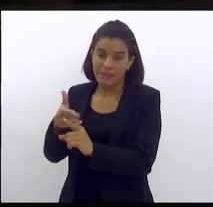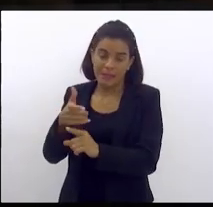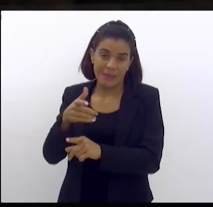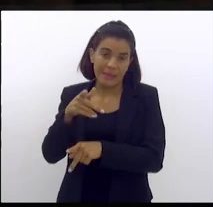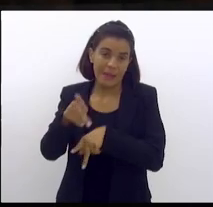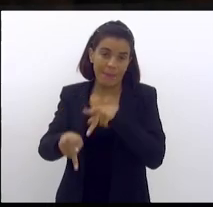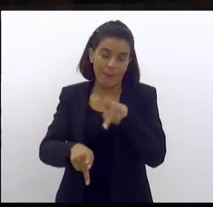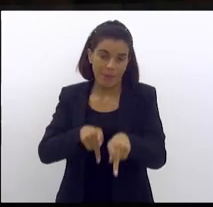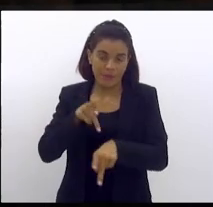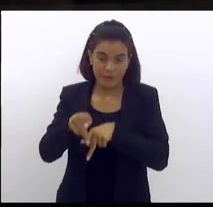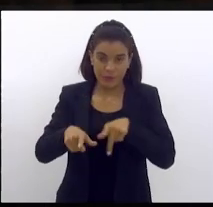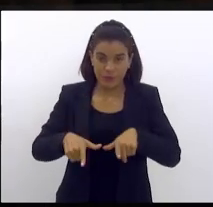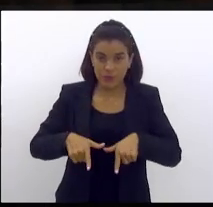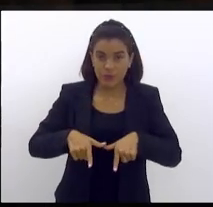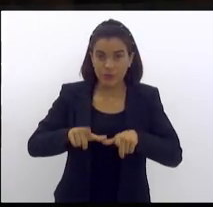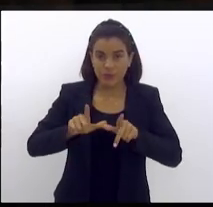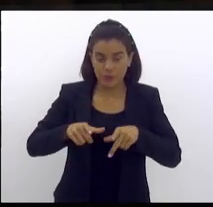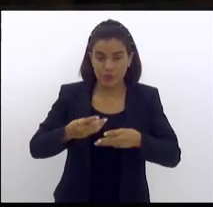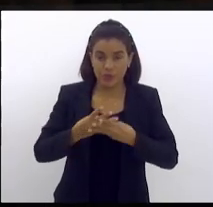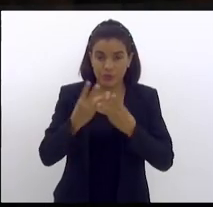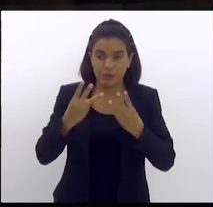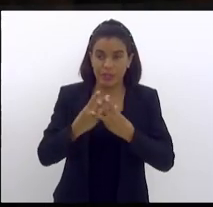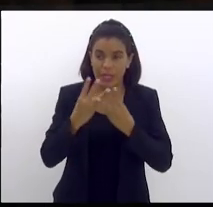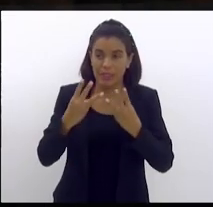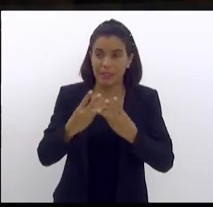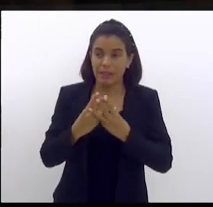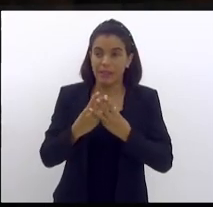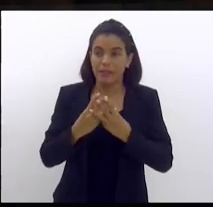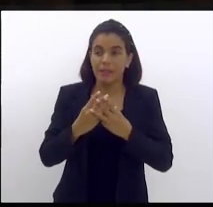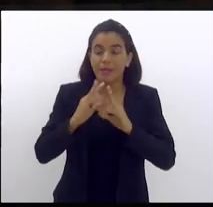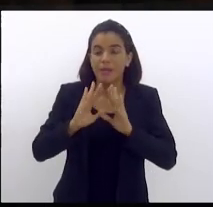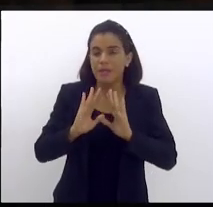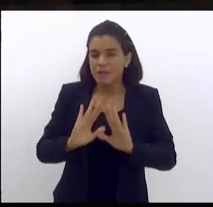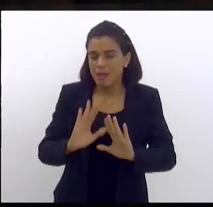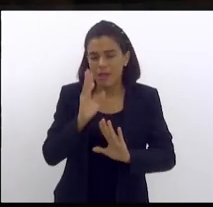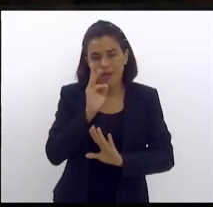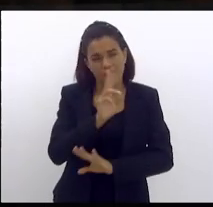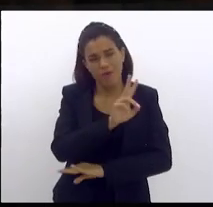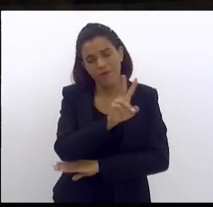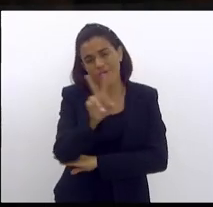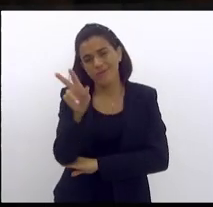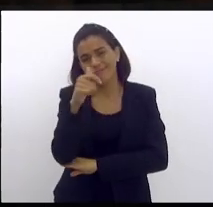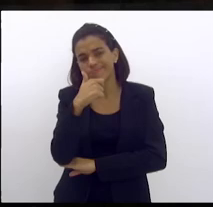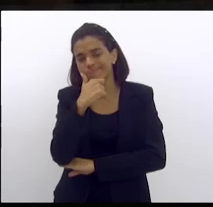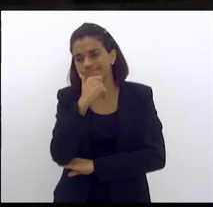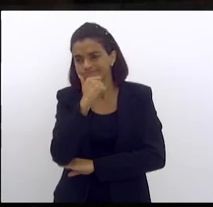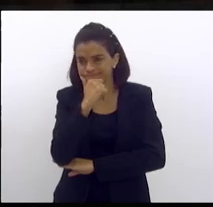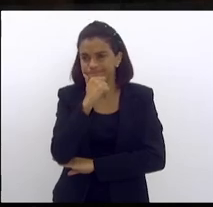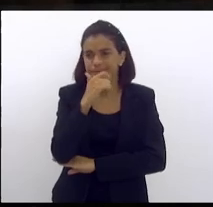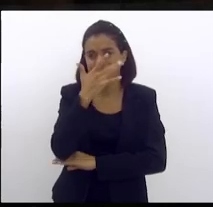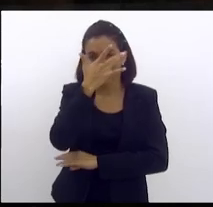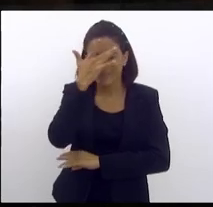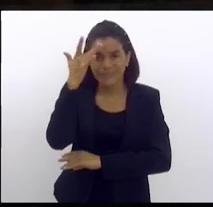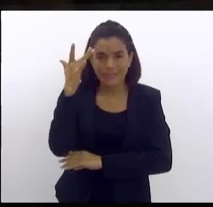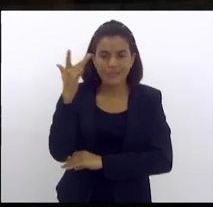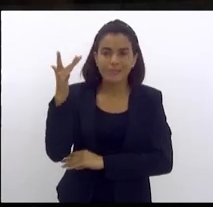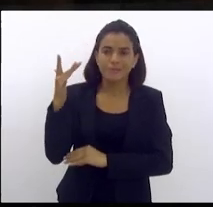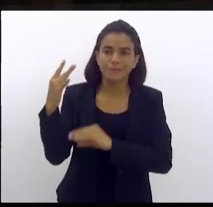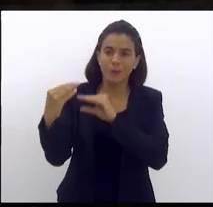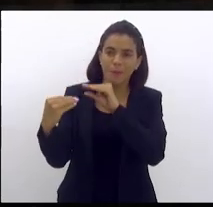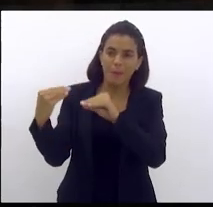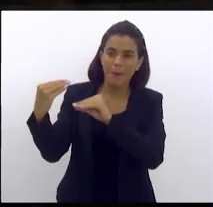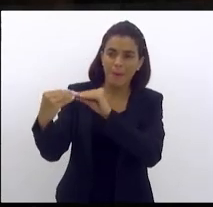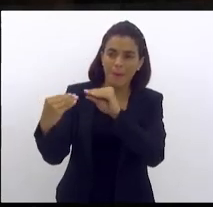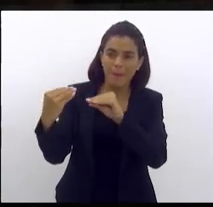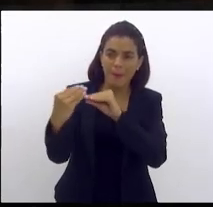do holocausto Mas eu vejo muita gente falar sobre isso né no e no no no